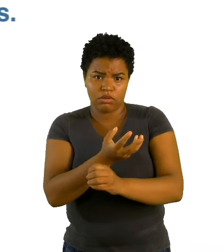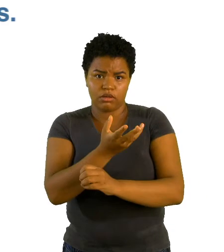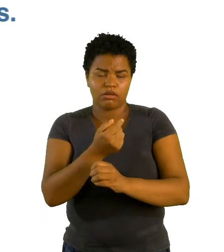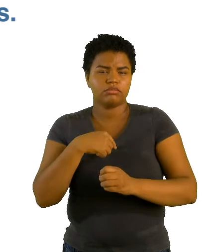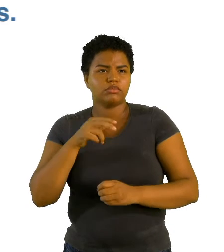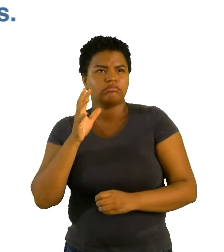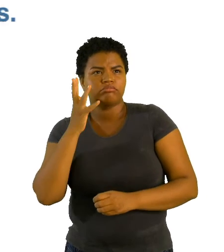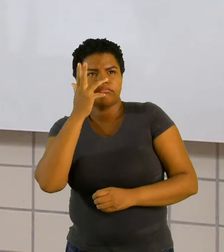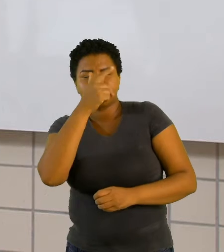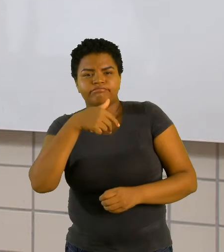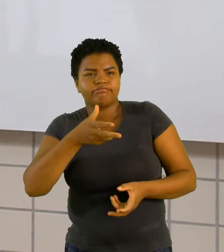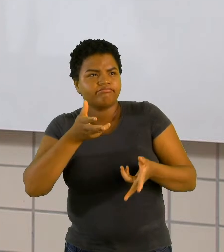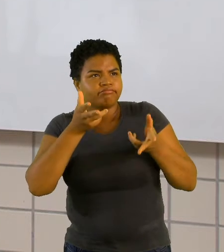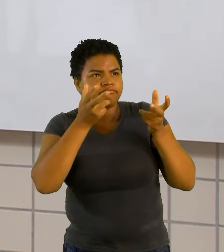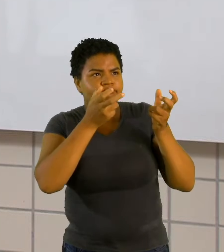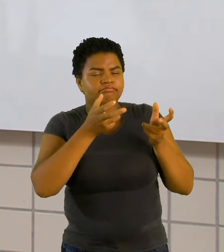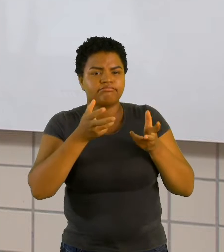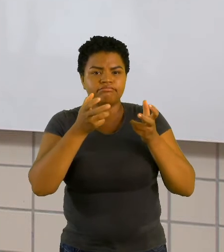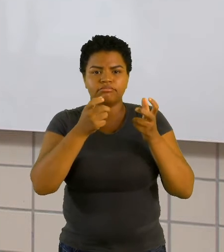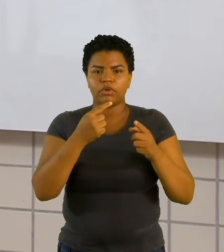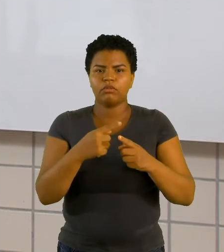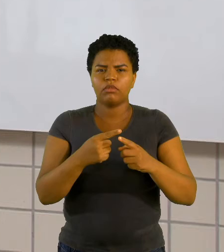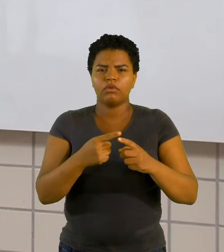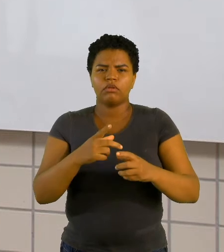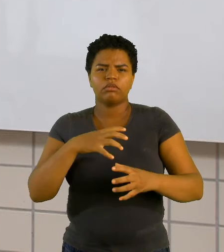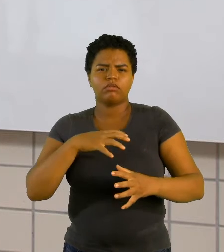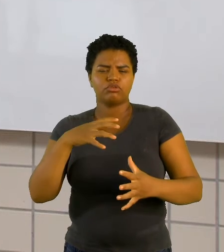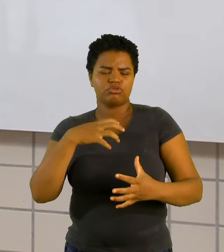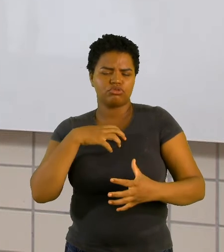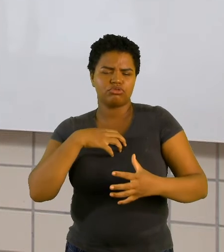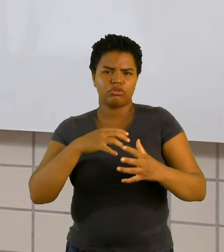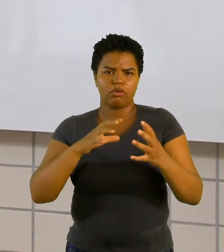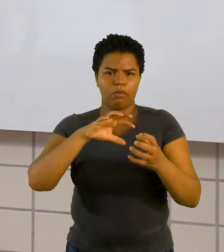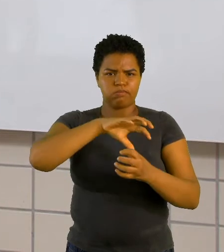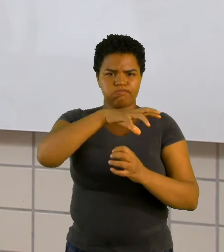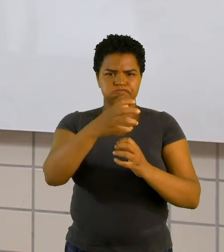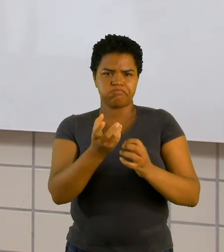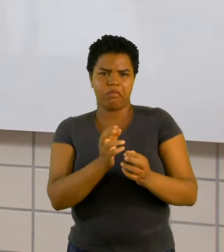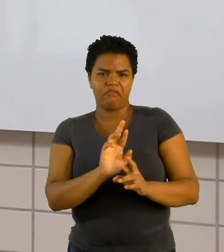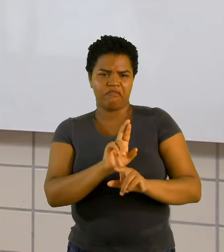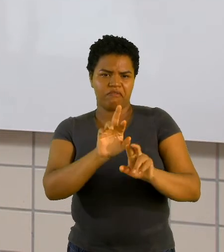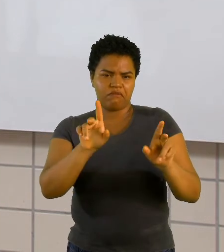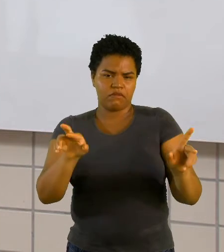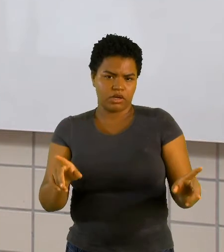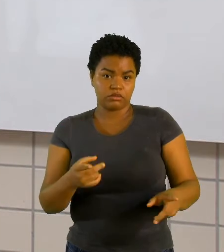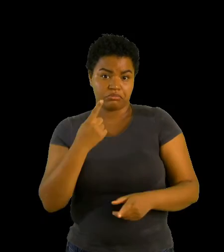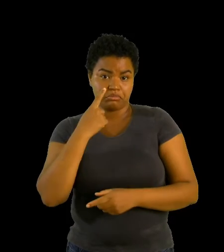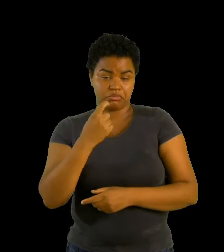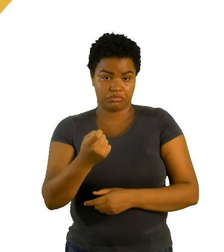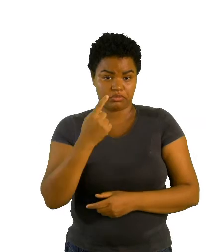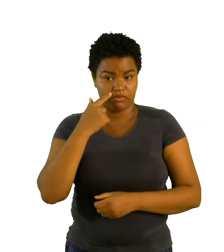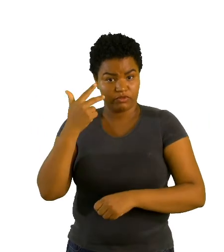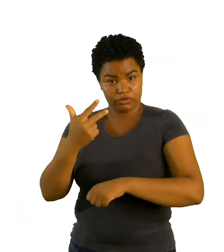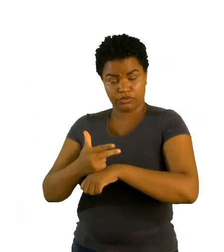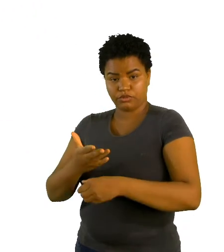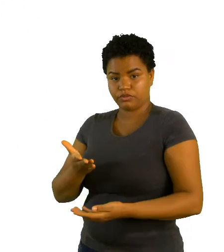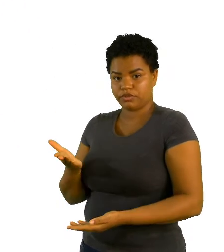observar, pois apresentam formas variáveis e interessantes. Observem o vídeo a seguir.